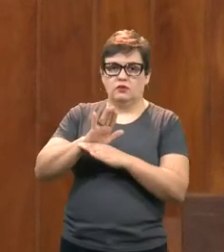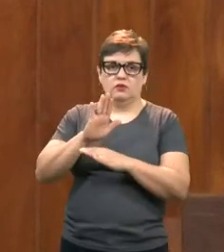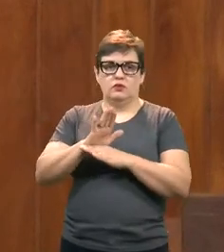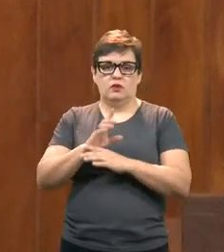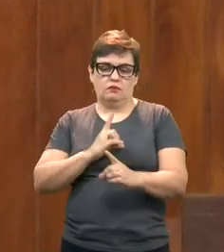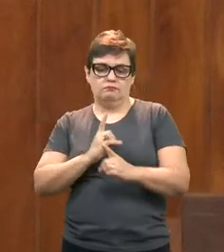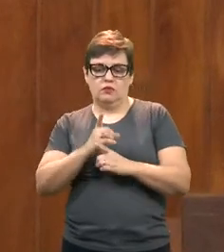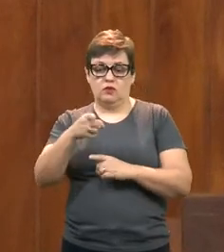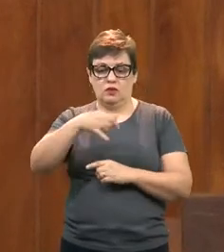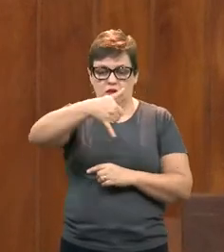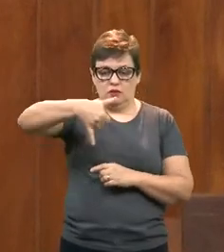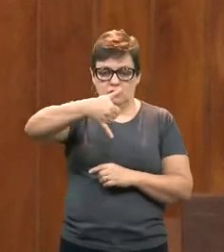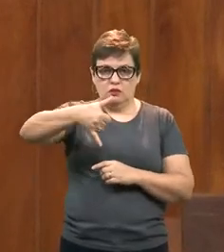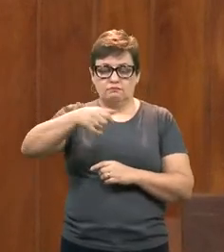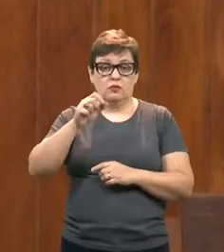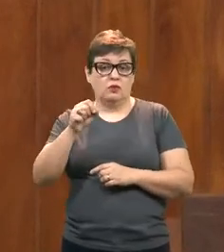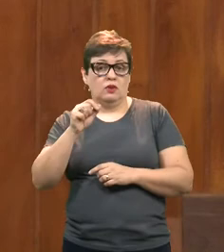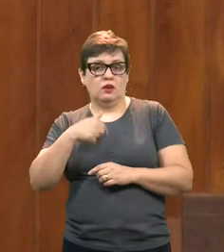O que eu concluo?